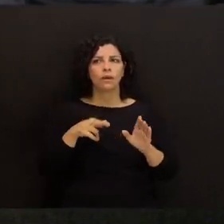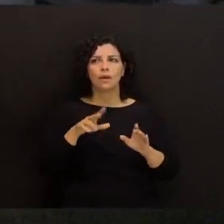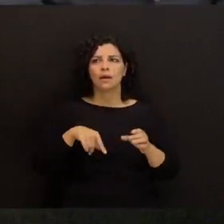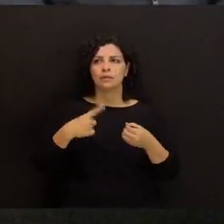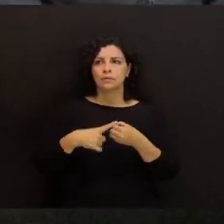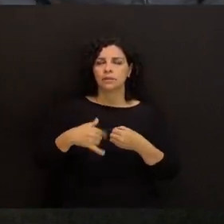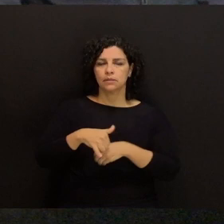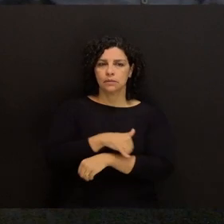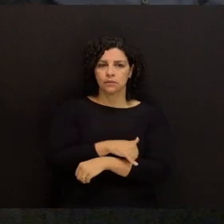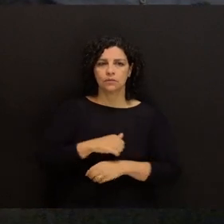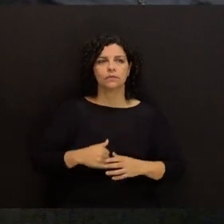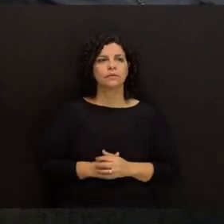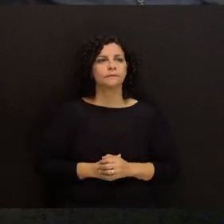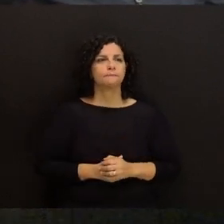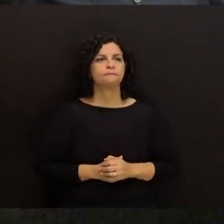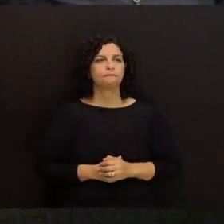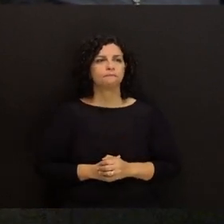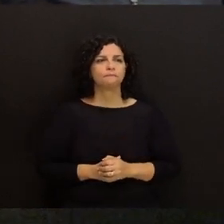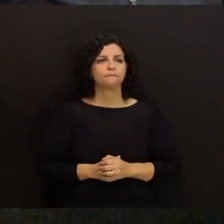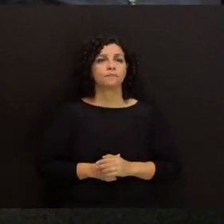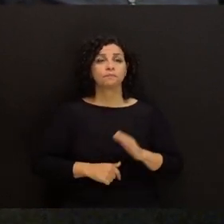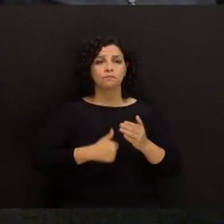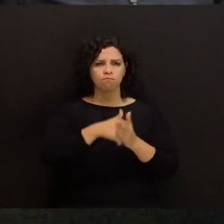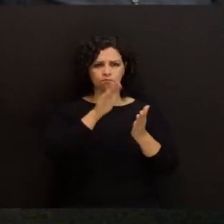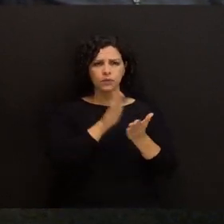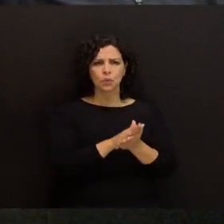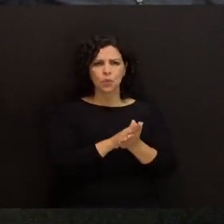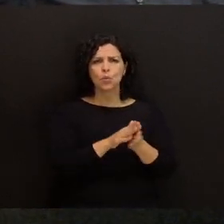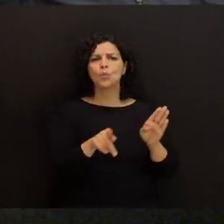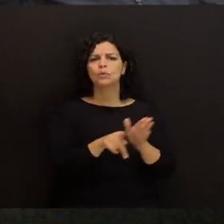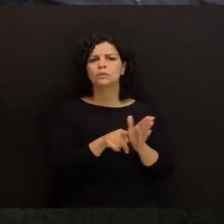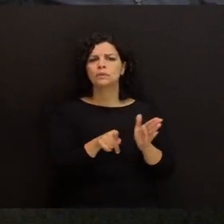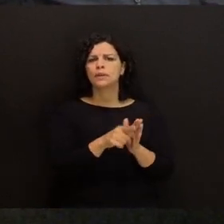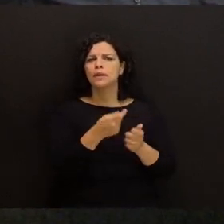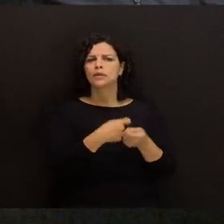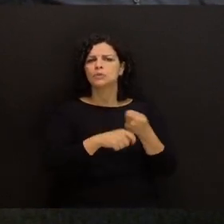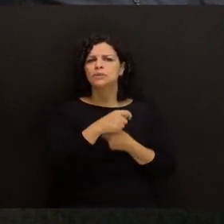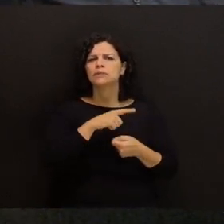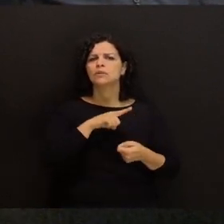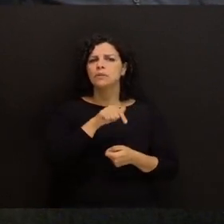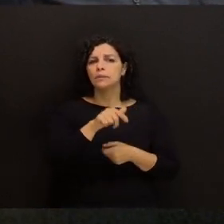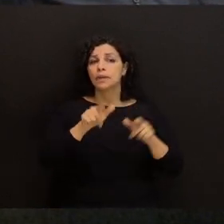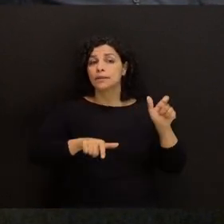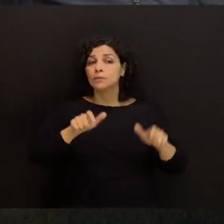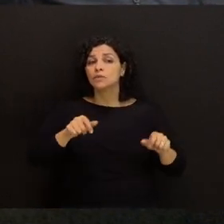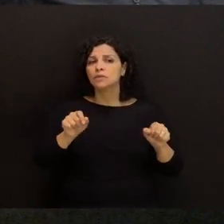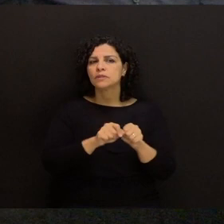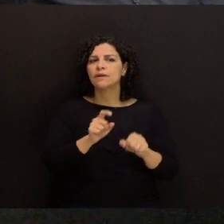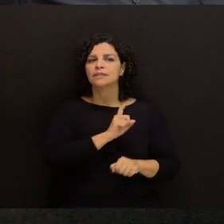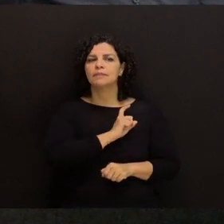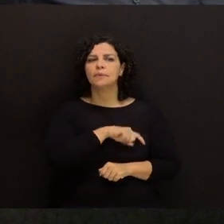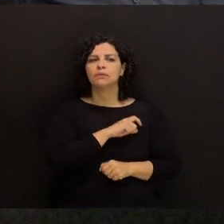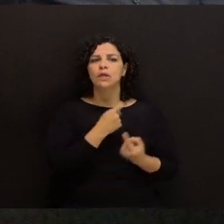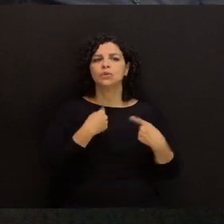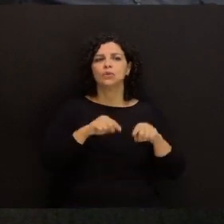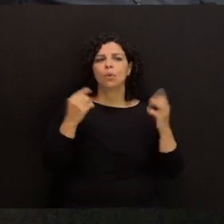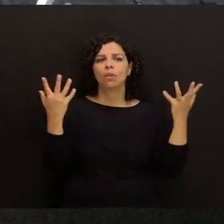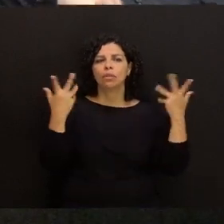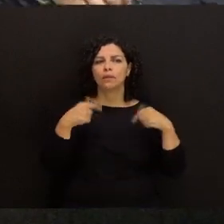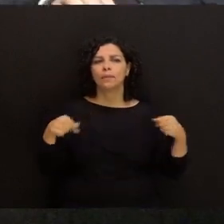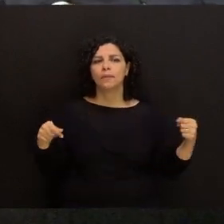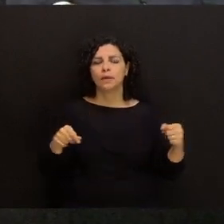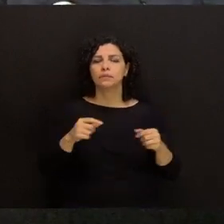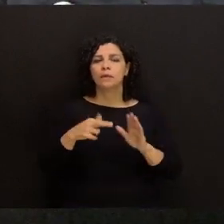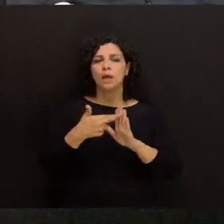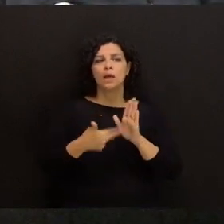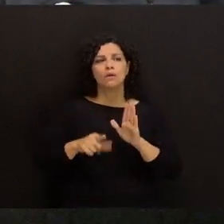âmbito do Município de São José dos Pinhais sanções e penalidades administrativas para aqueles que praticarem maus tratos aos animais e da outras providências